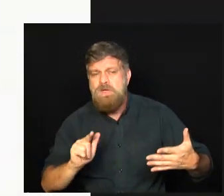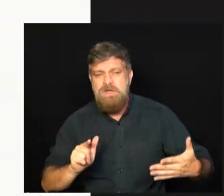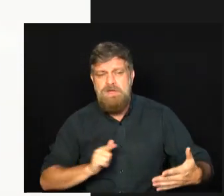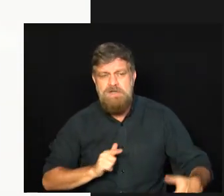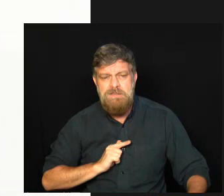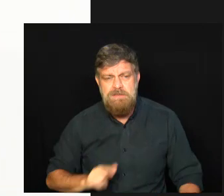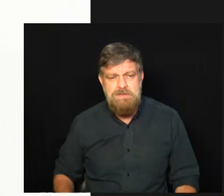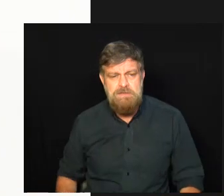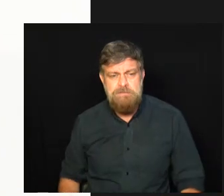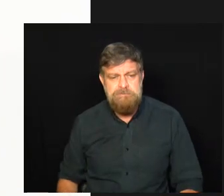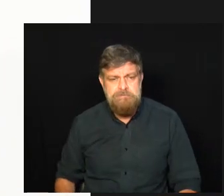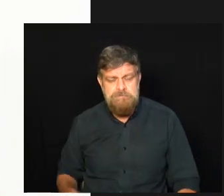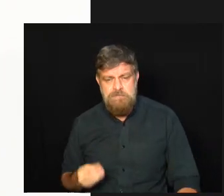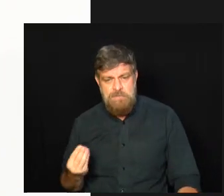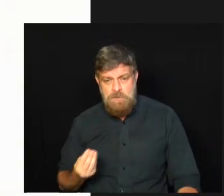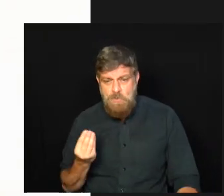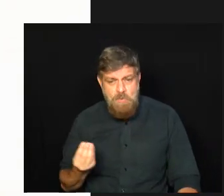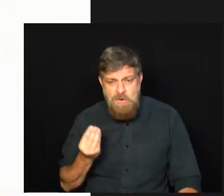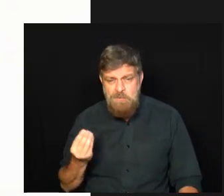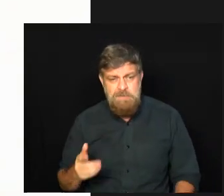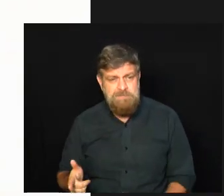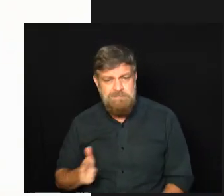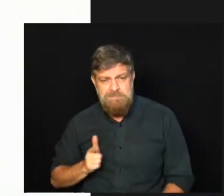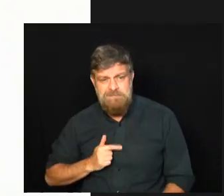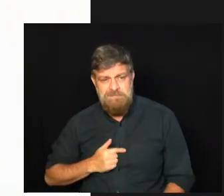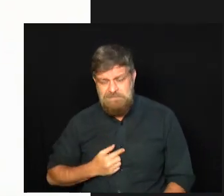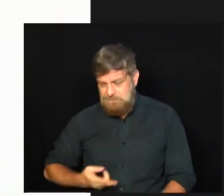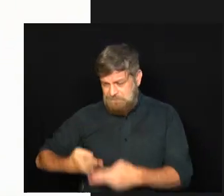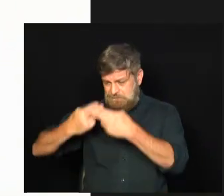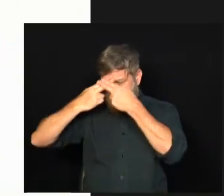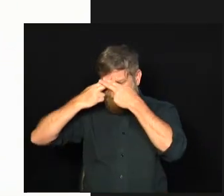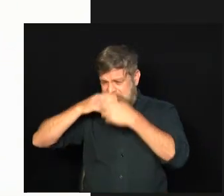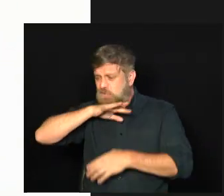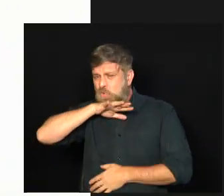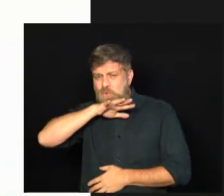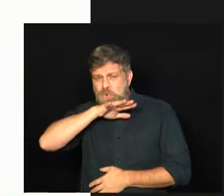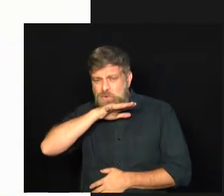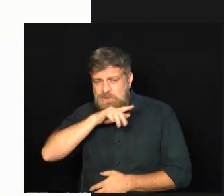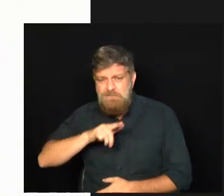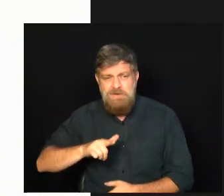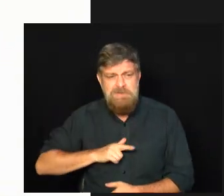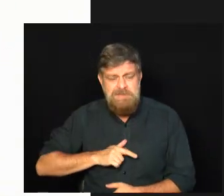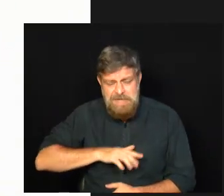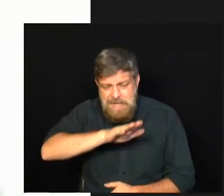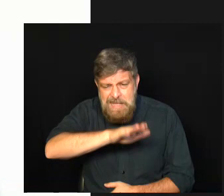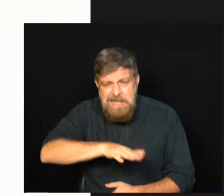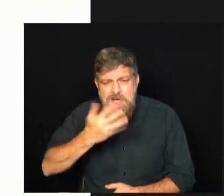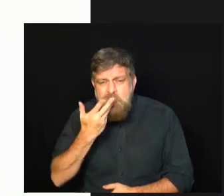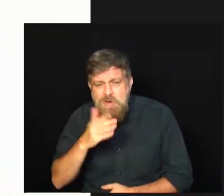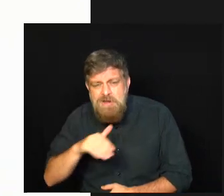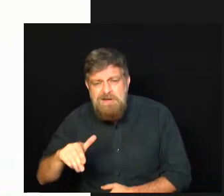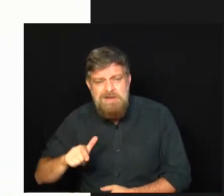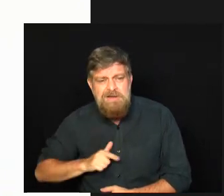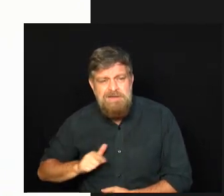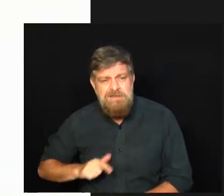chegam realidades trágicas, crianças pequenininhas que se